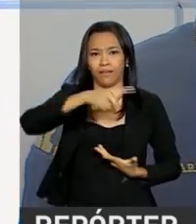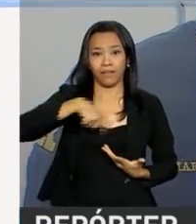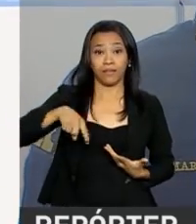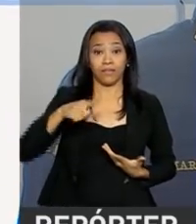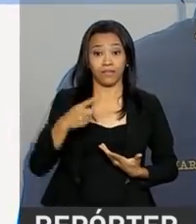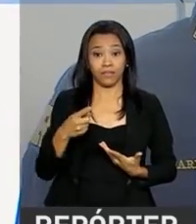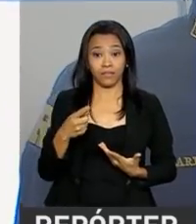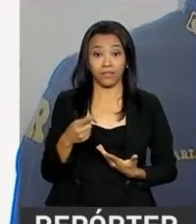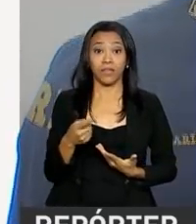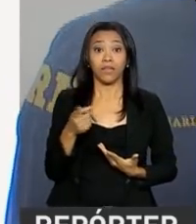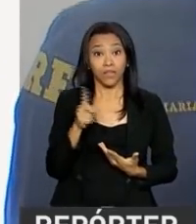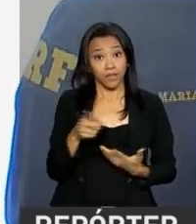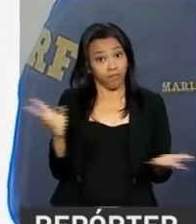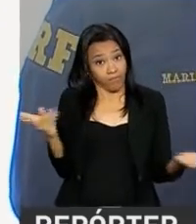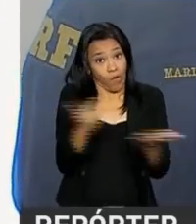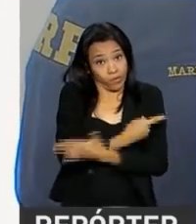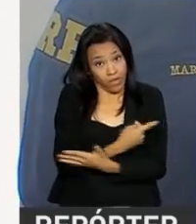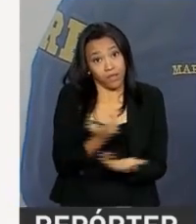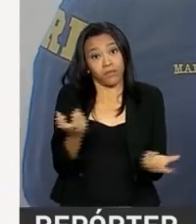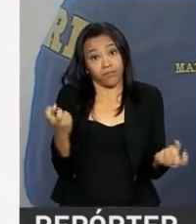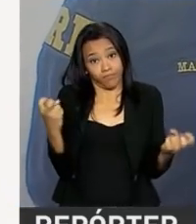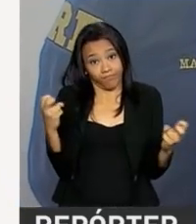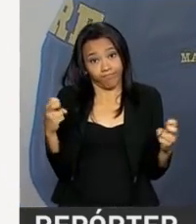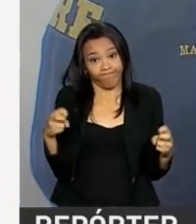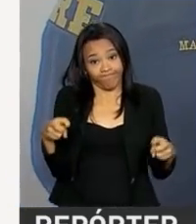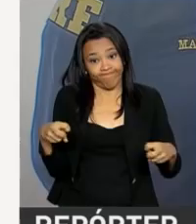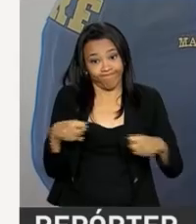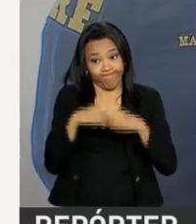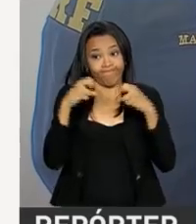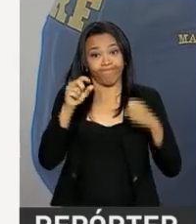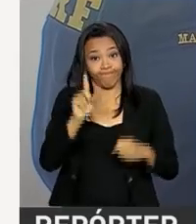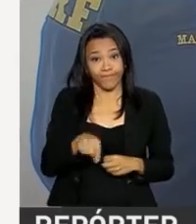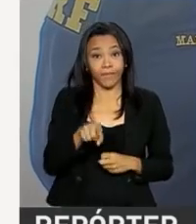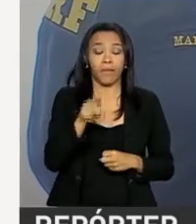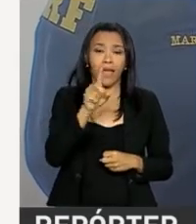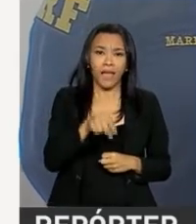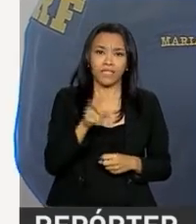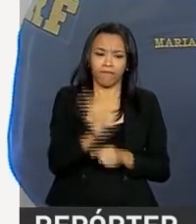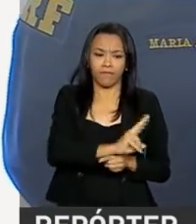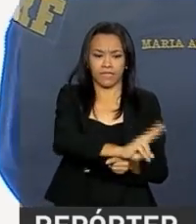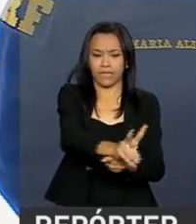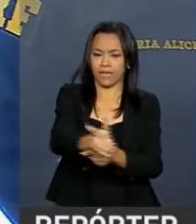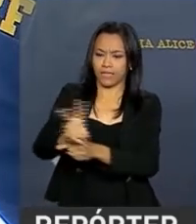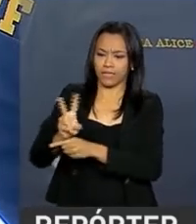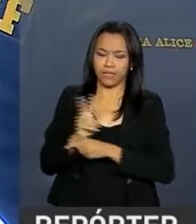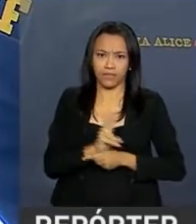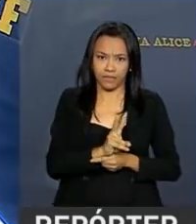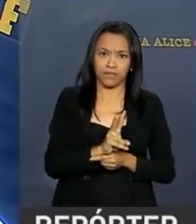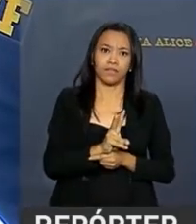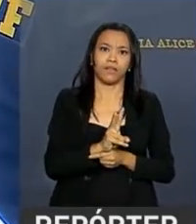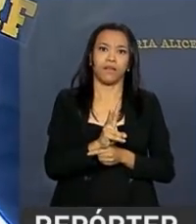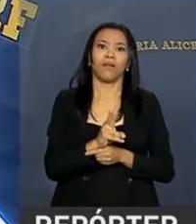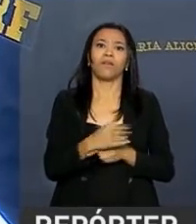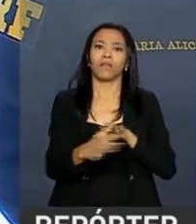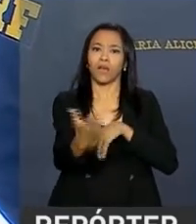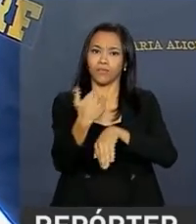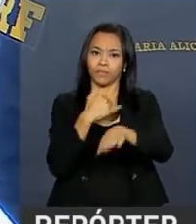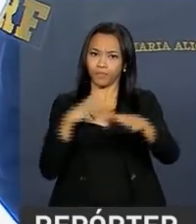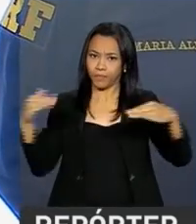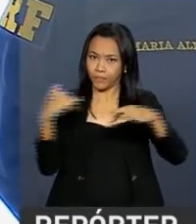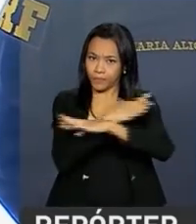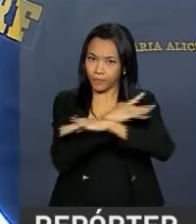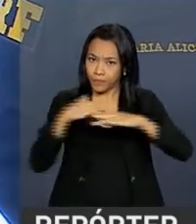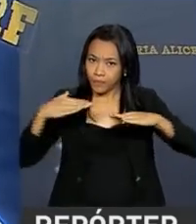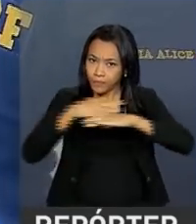vezes cometem acidentes não é então esta fiscalização eh em nome da vida não é é uma coisa importantíssima